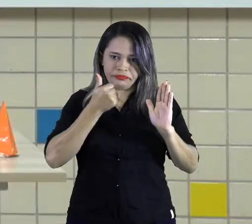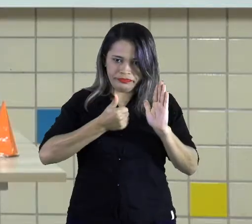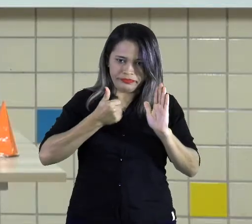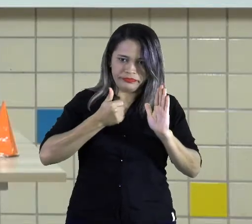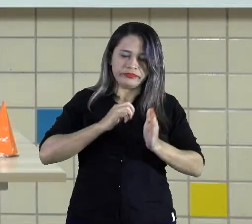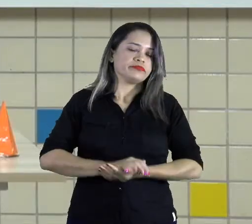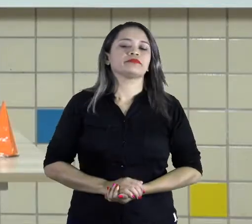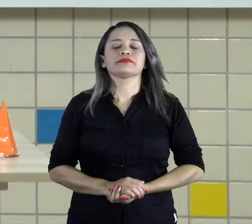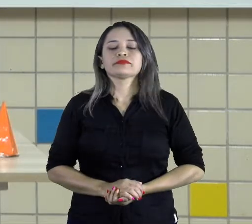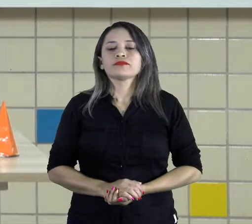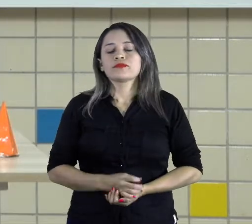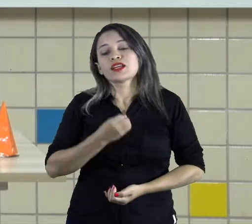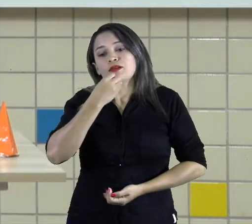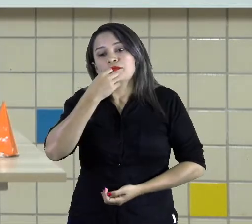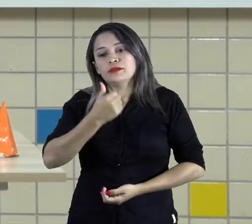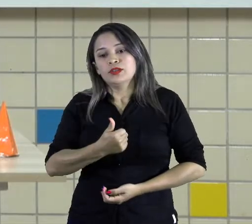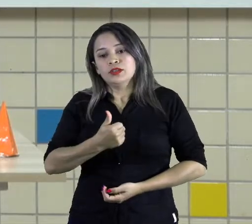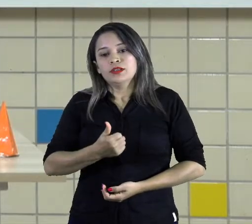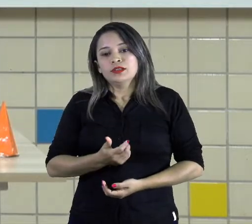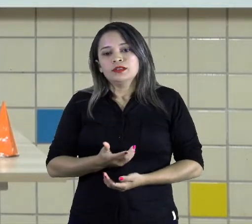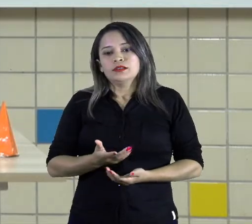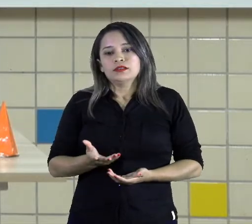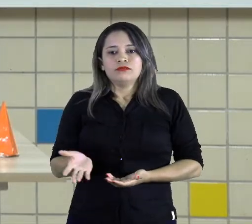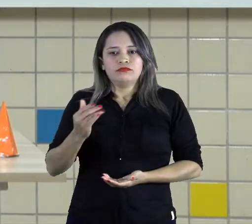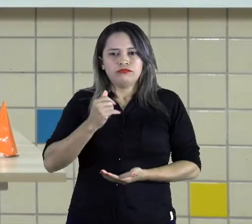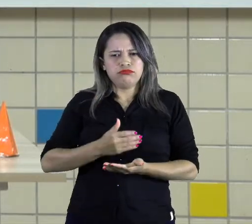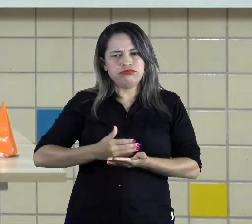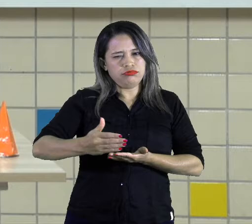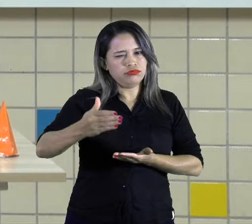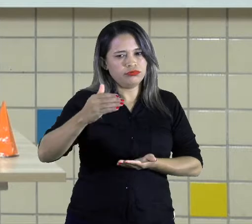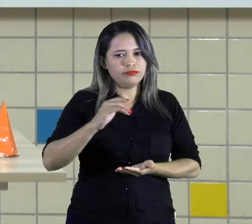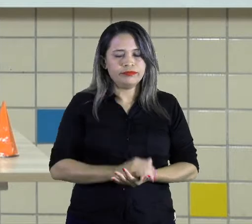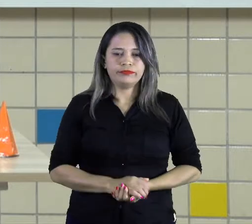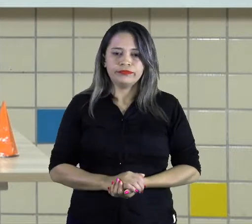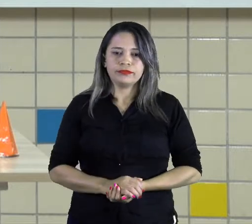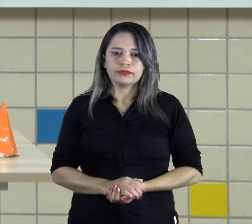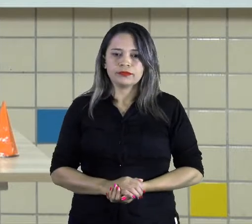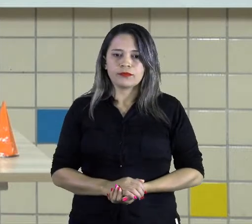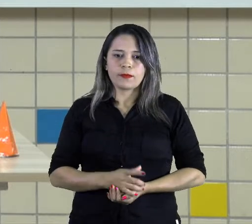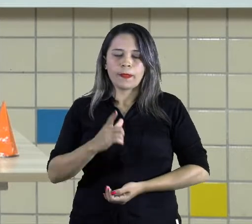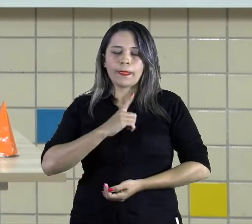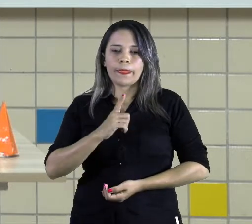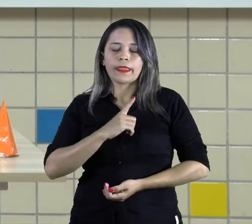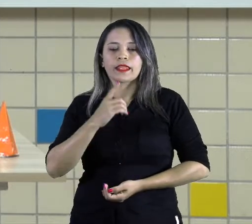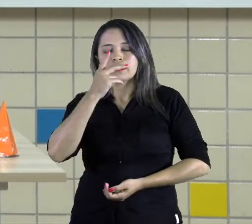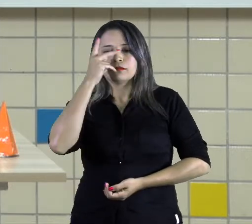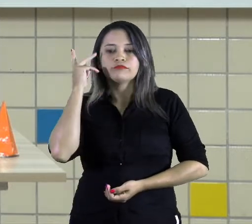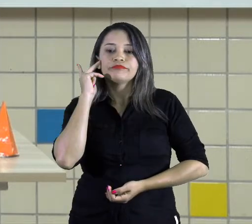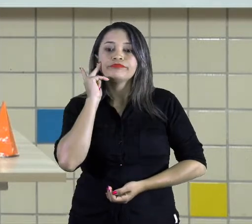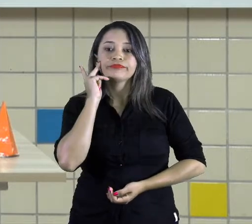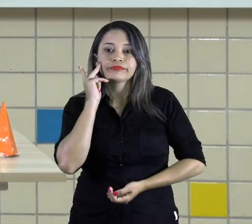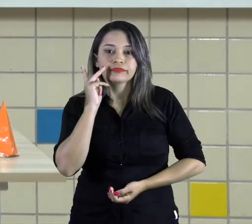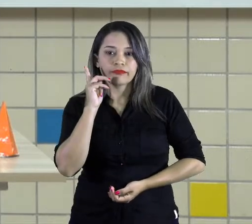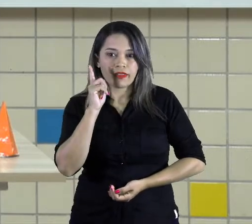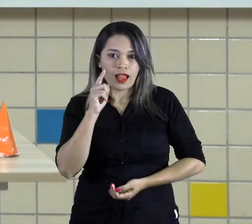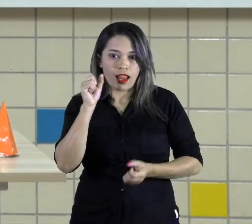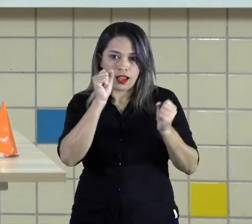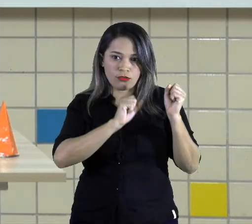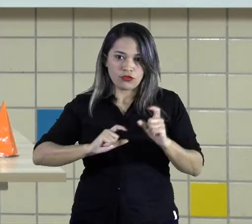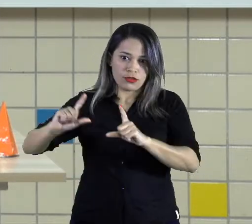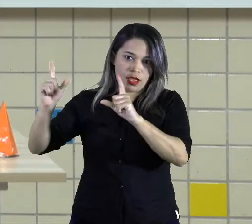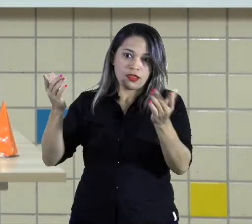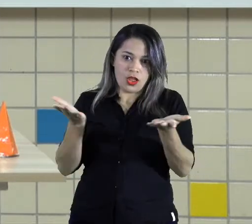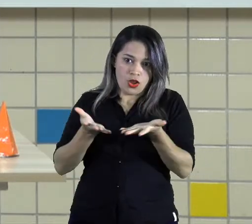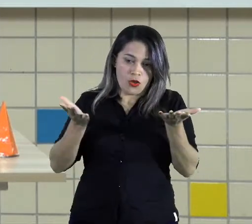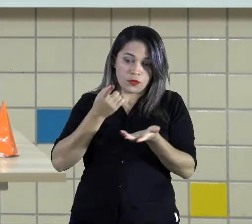bom? Bom, então vamos para frente, vamos seguir. Nós temos, pessoal, lá no nosso slide agora, para